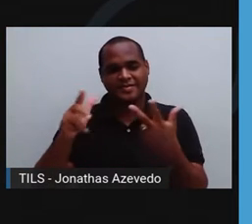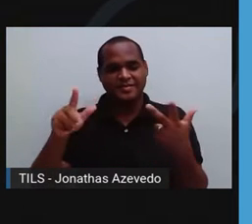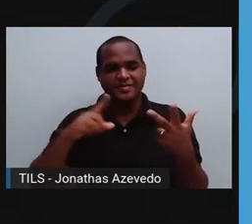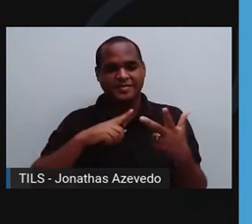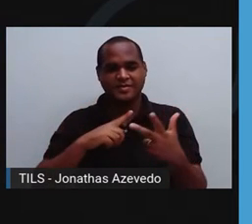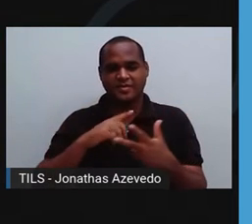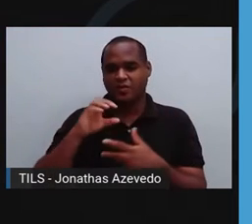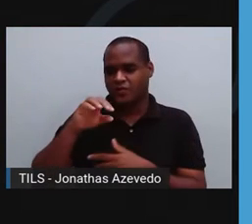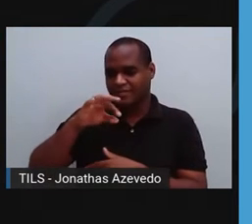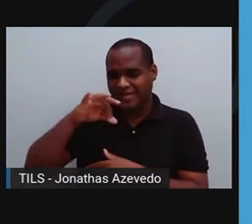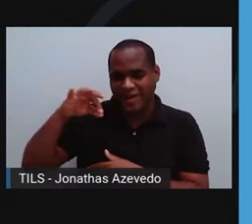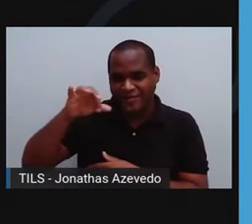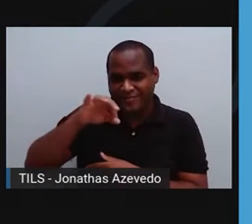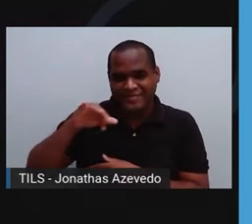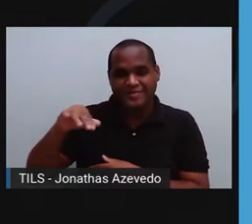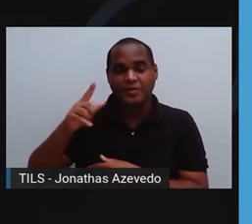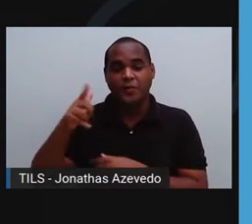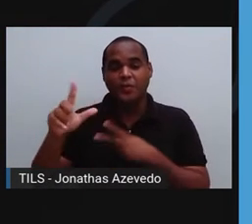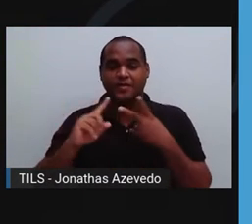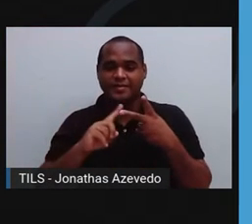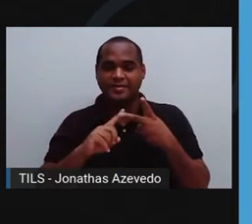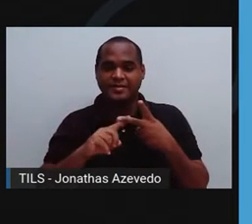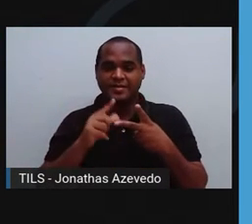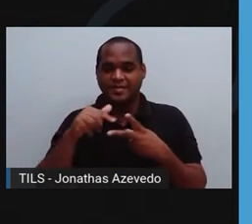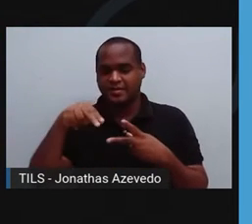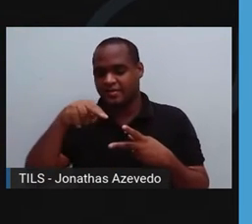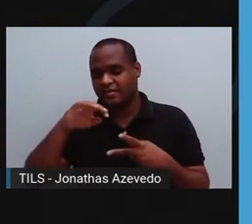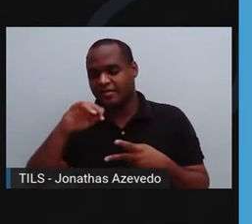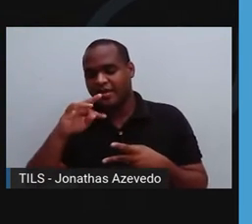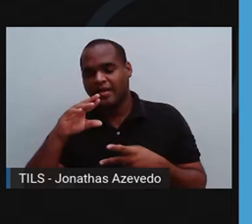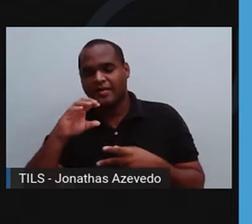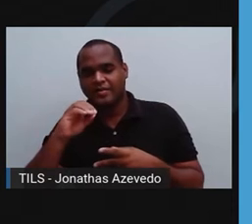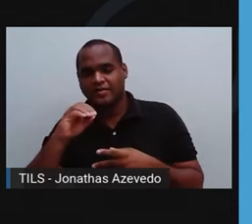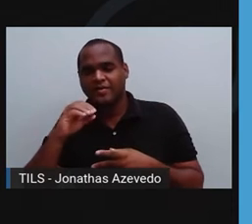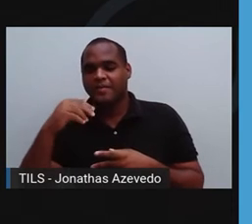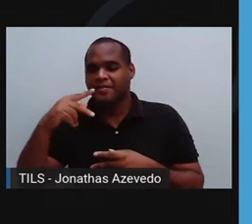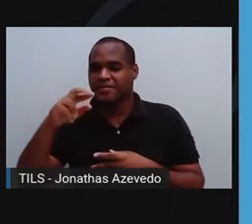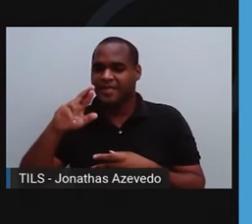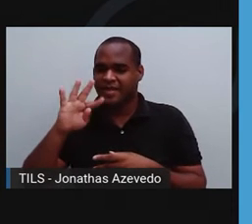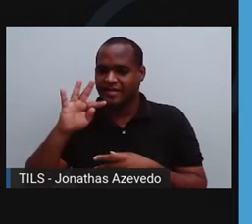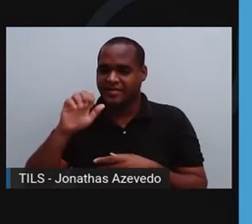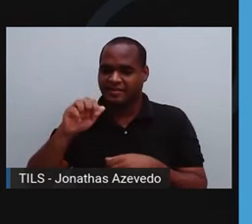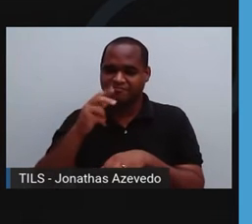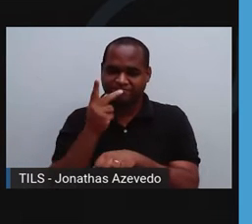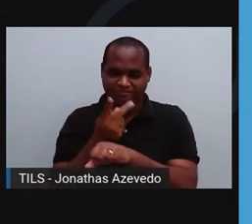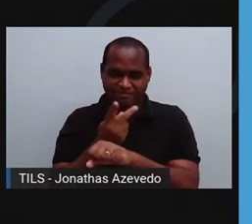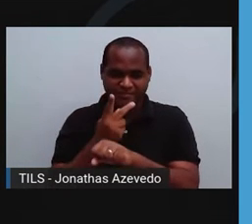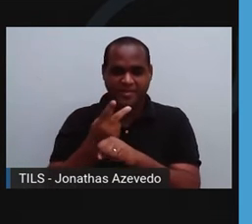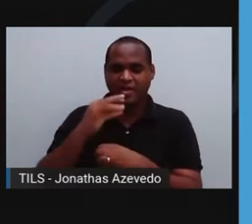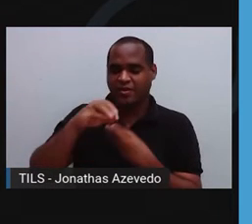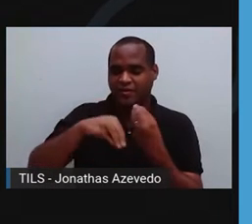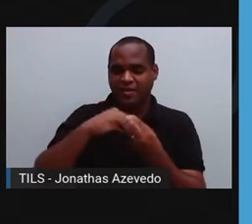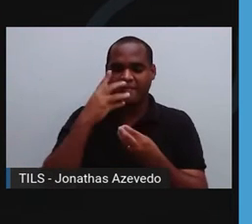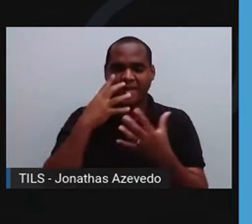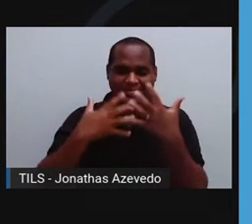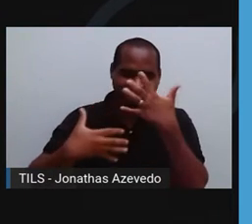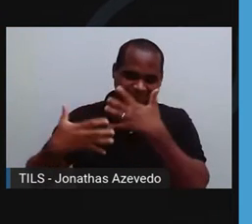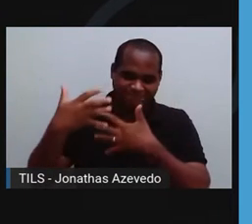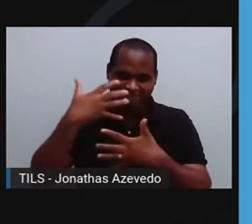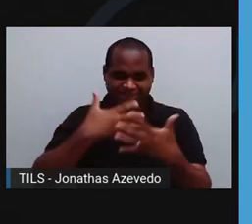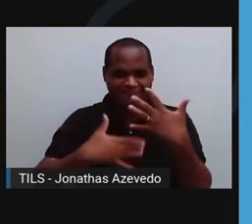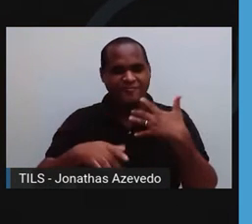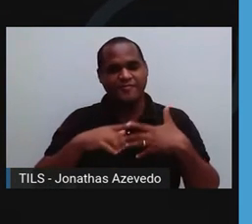de sódio a uma solução de nitrato de prata, veremos que a mistura se tornará turva. E se a deixarmos